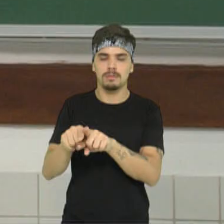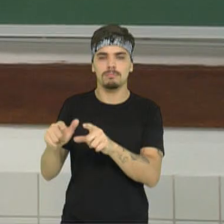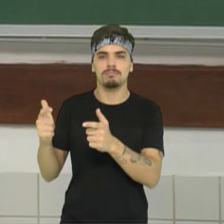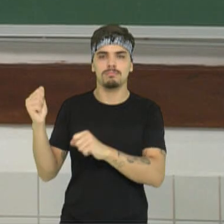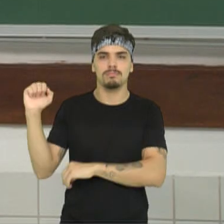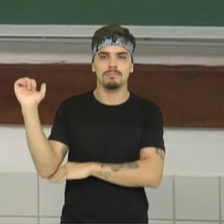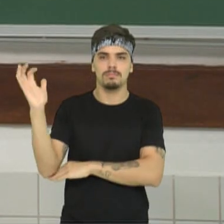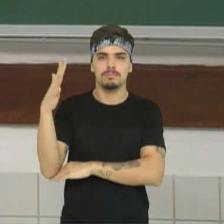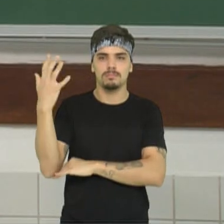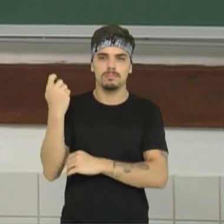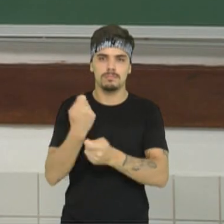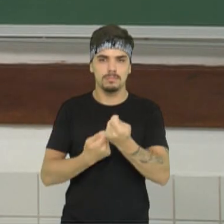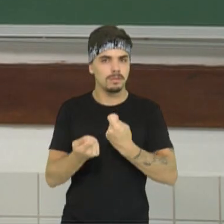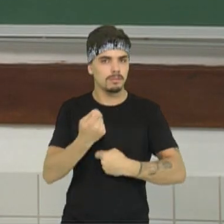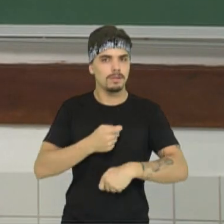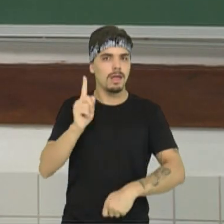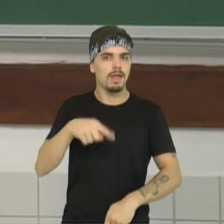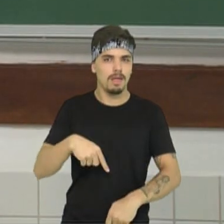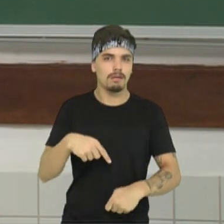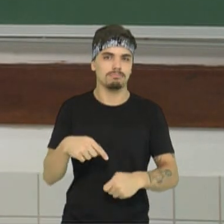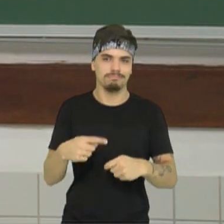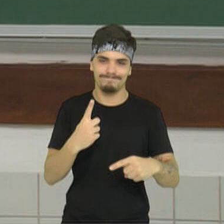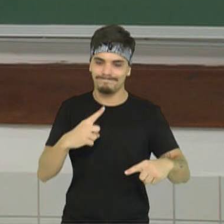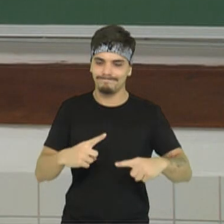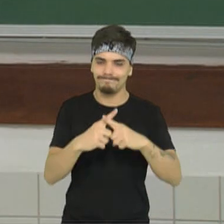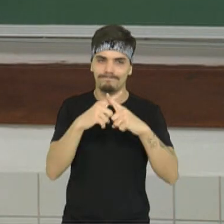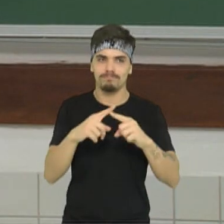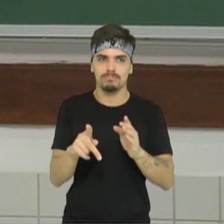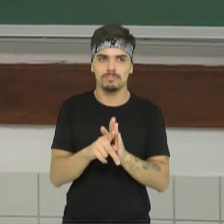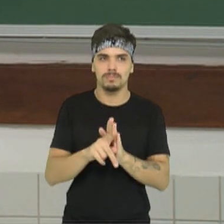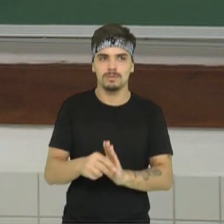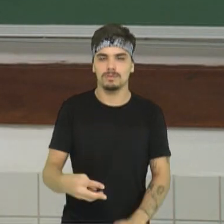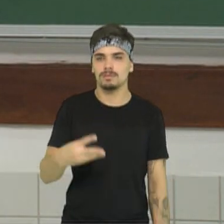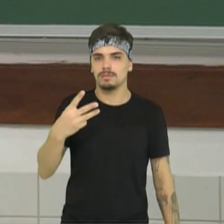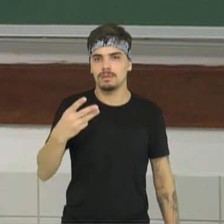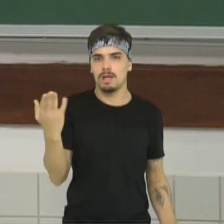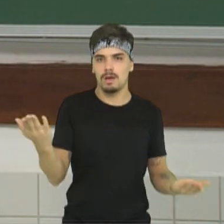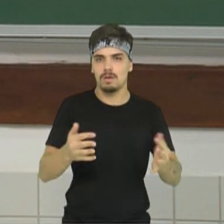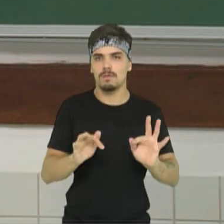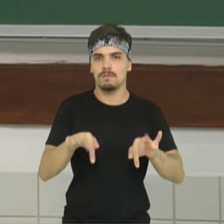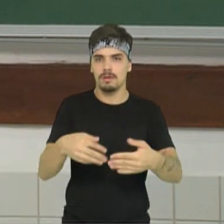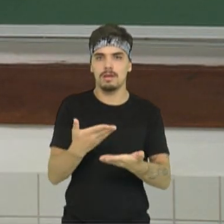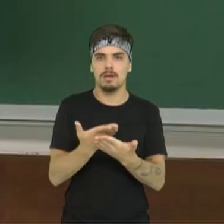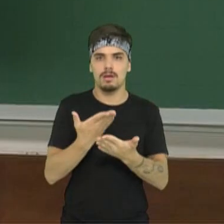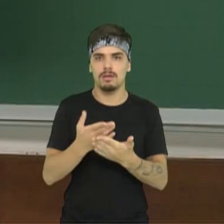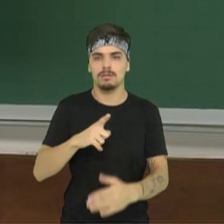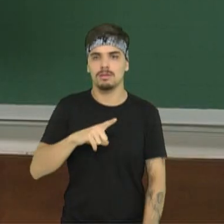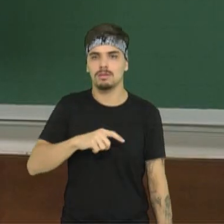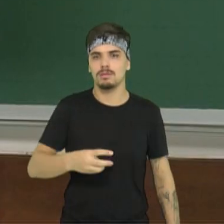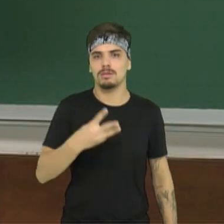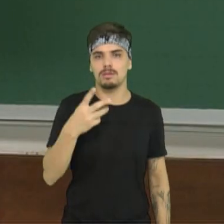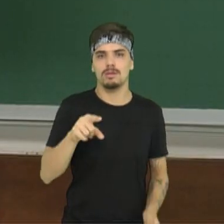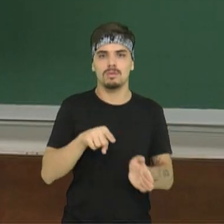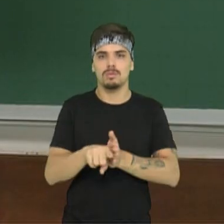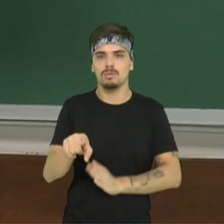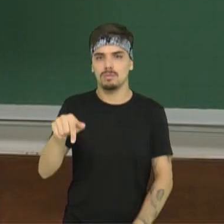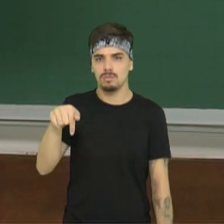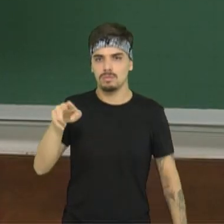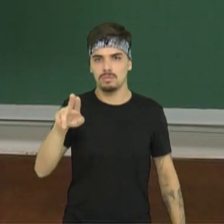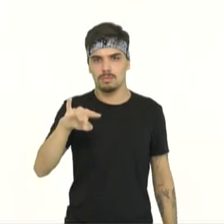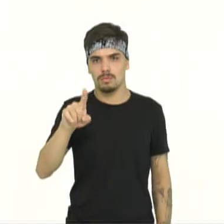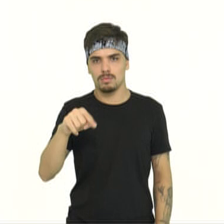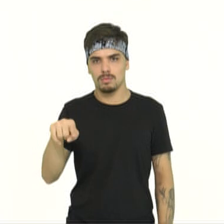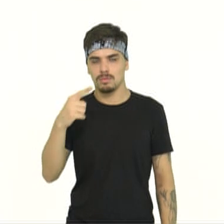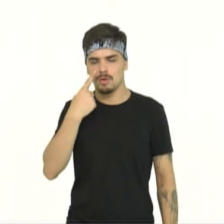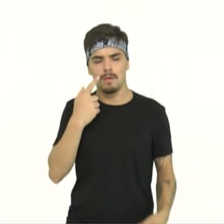ambiental e economicamente. Esse é o desafio desses 3 continentes. Vamos encerrar a aula aí com um terceiro quiz, o último da aula de hoje.